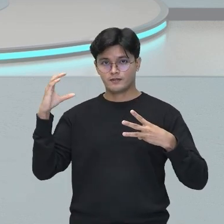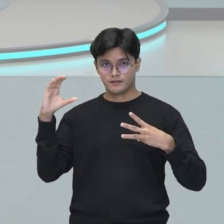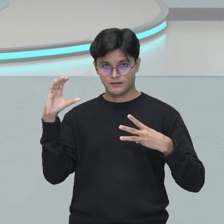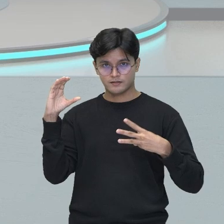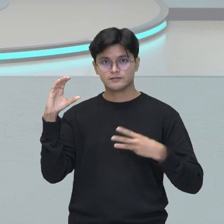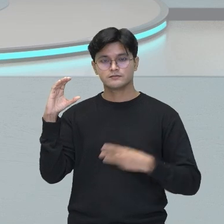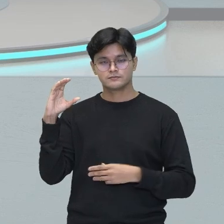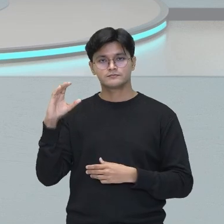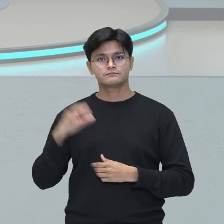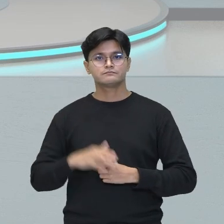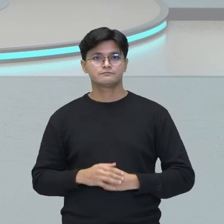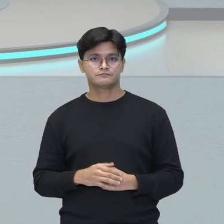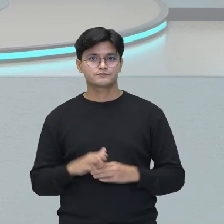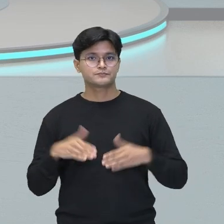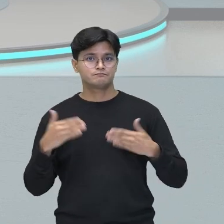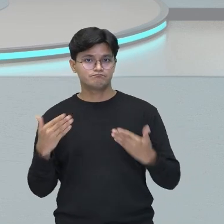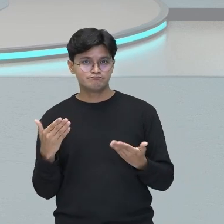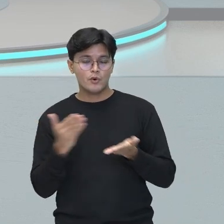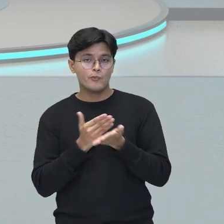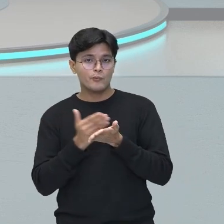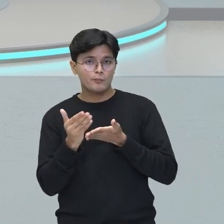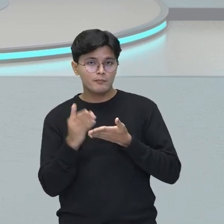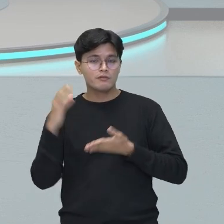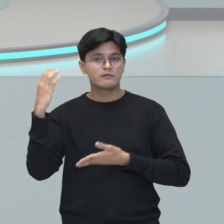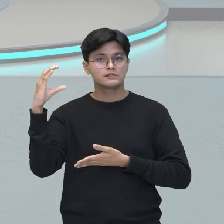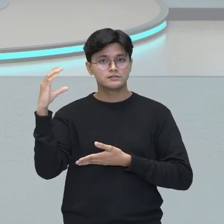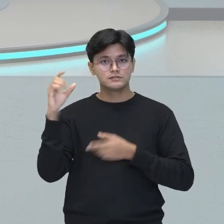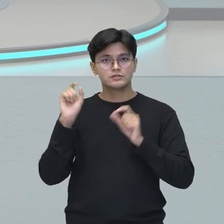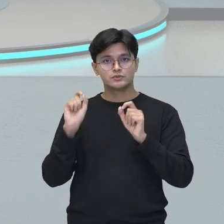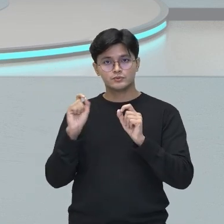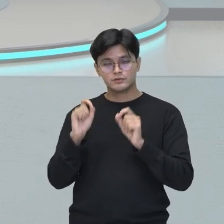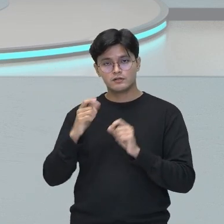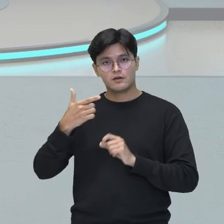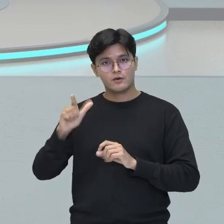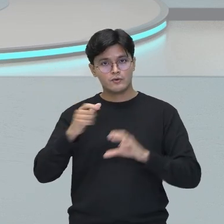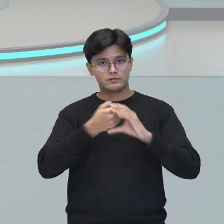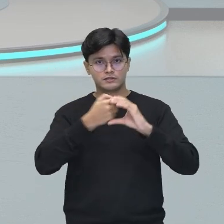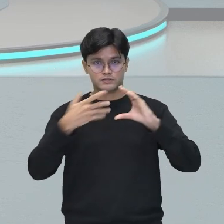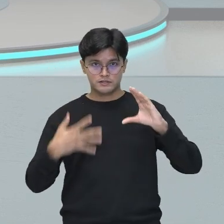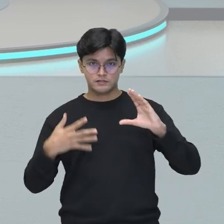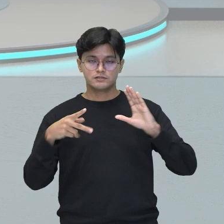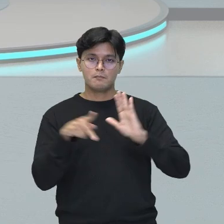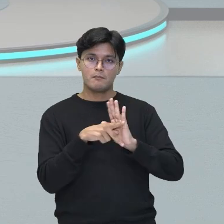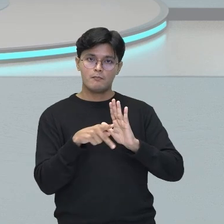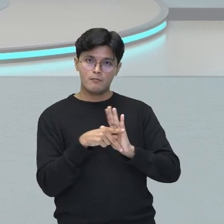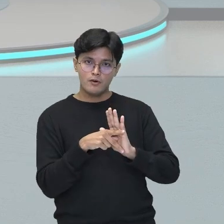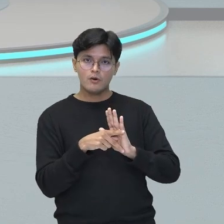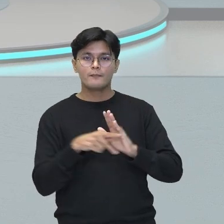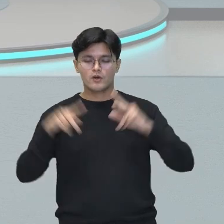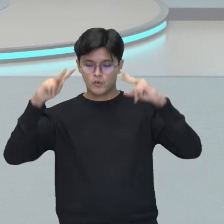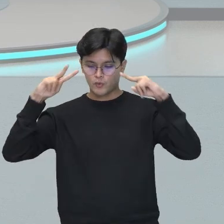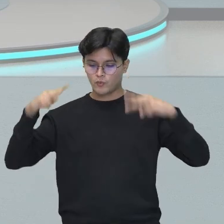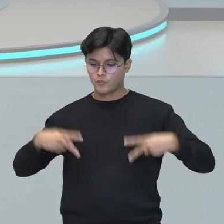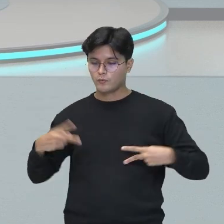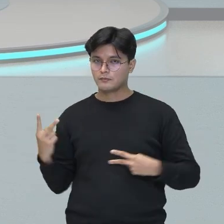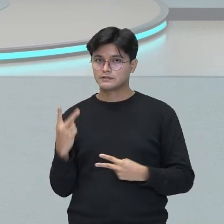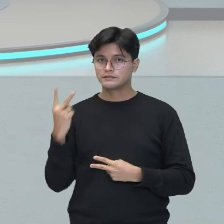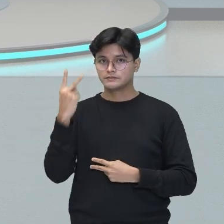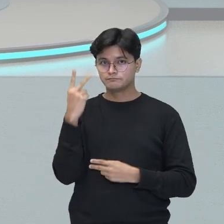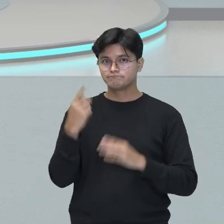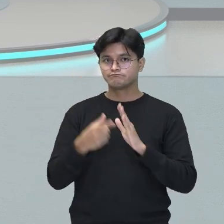aí vem a ciência né é outra característica do humanismo que não se pensava lá no